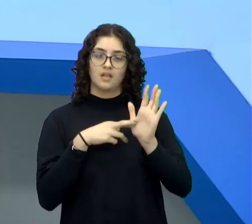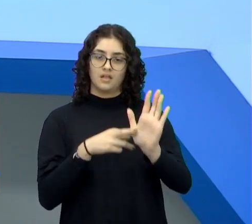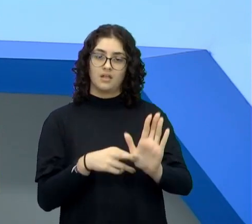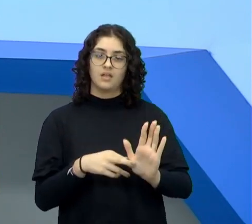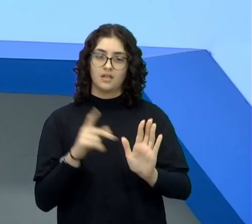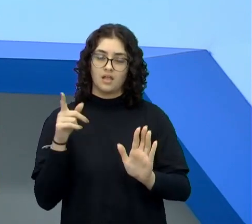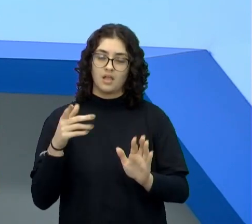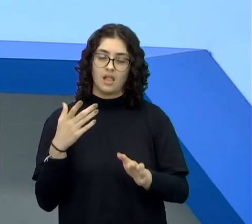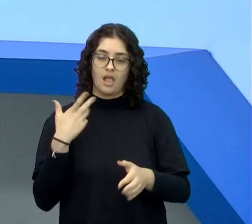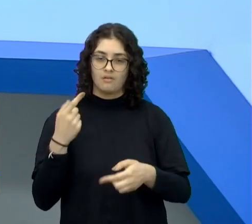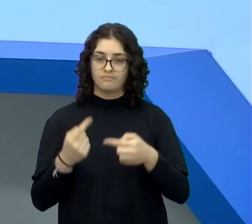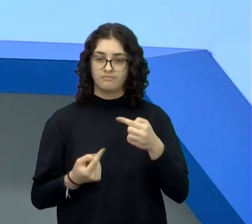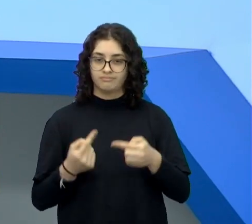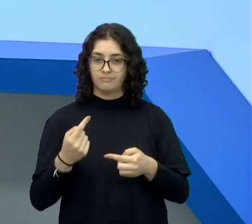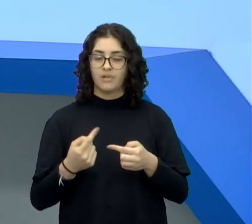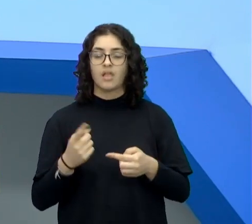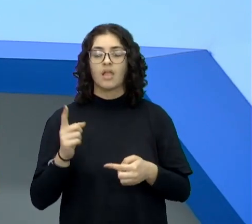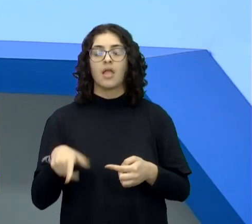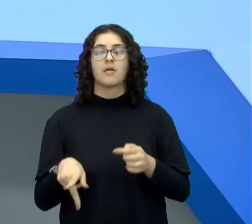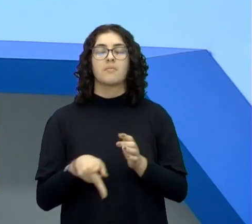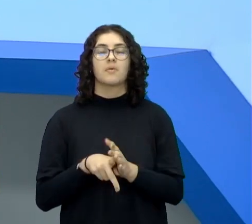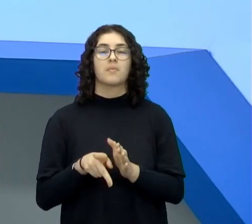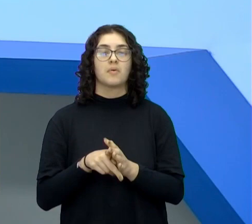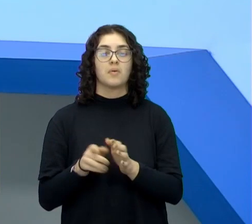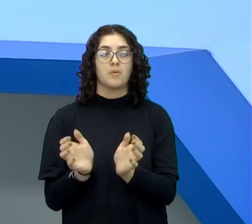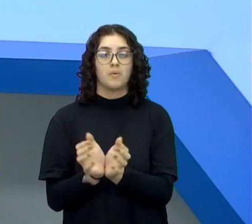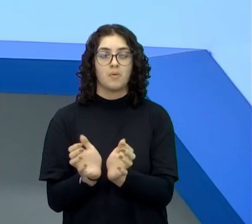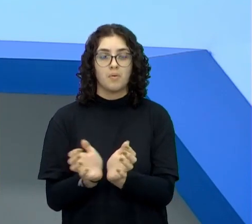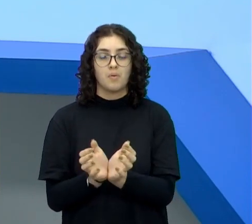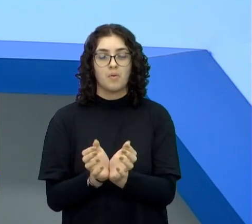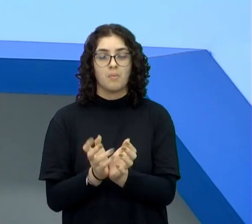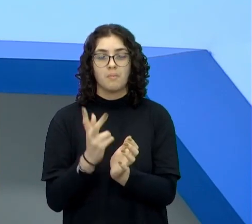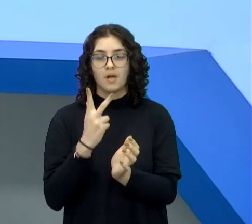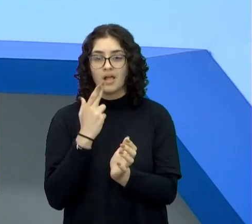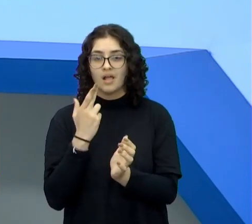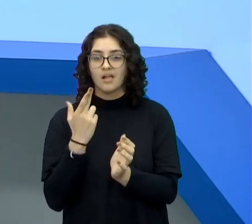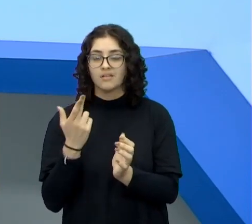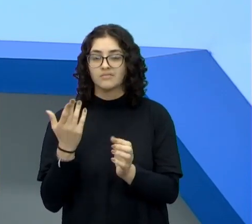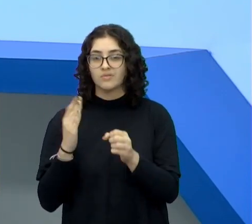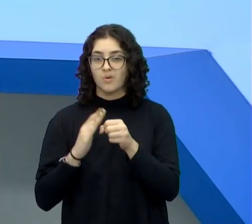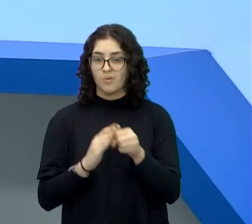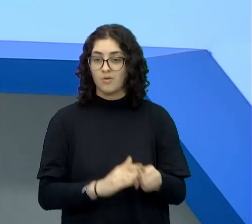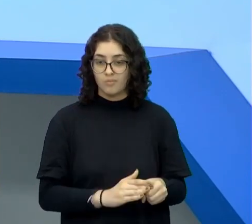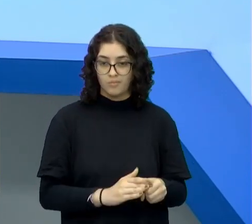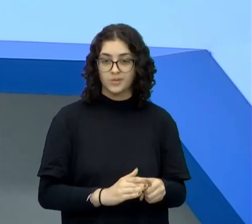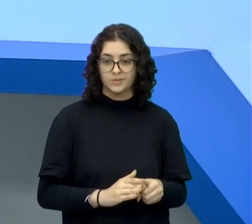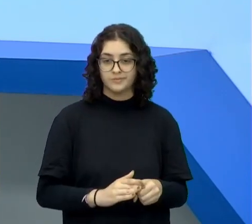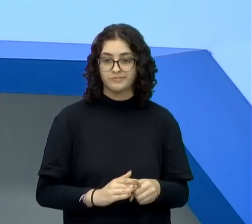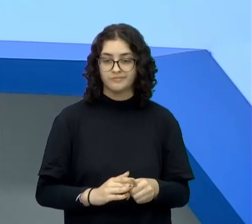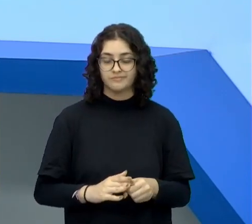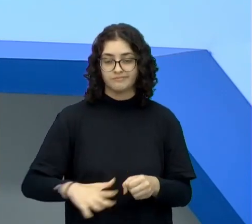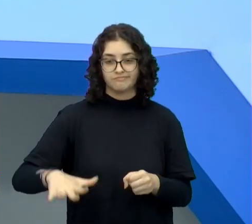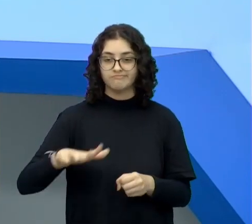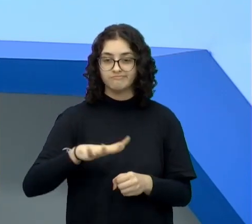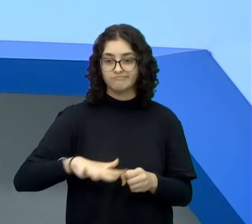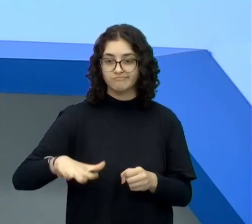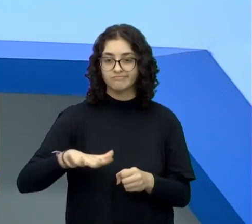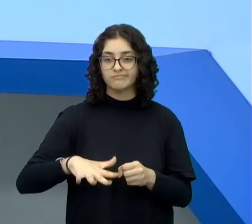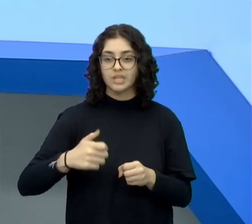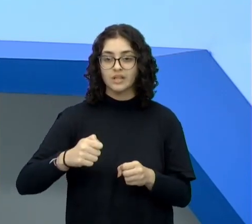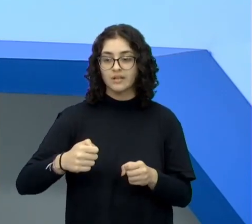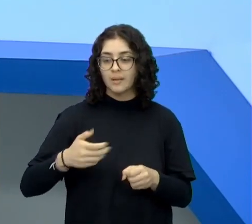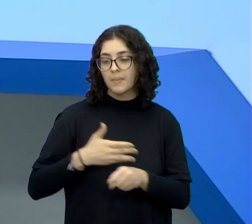que a gente está comentando aqui, são esses grupos que são considerados minoritários, né, minorias, e eles precisam ter uma